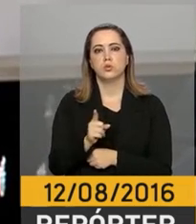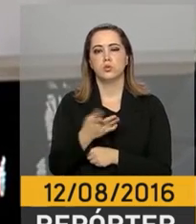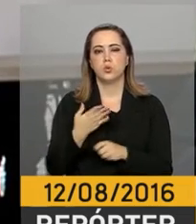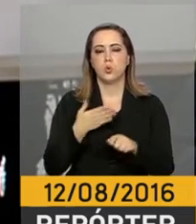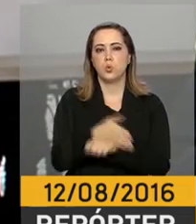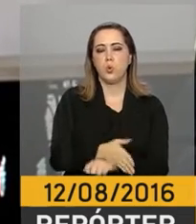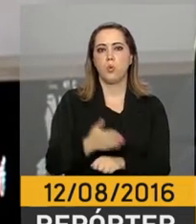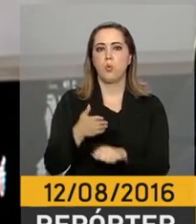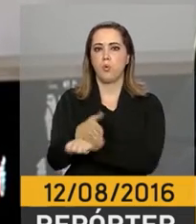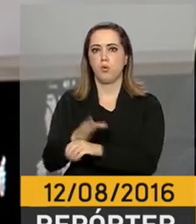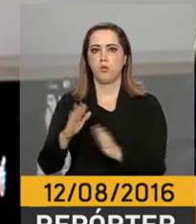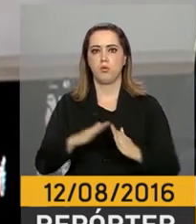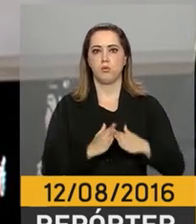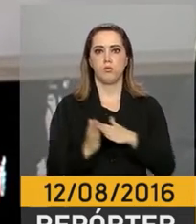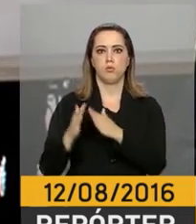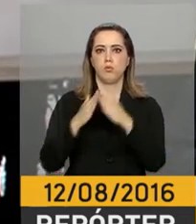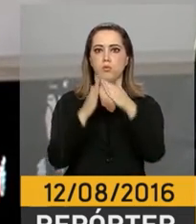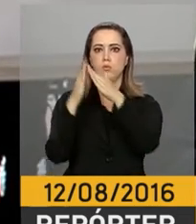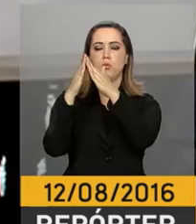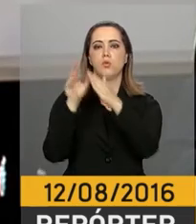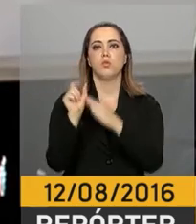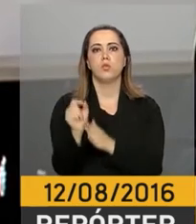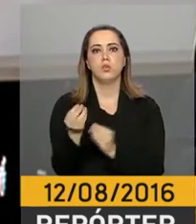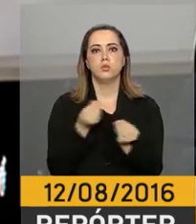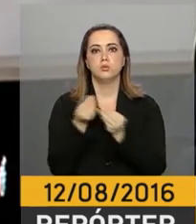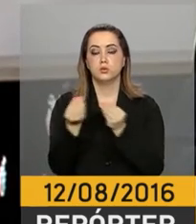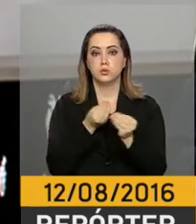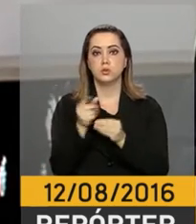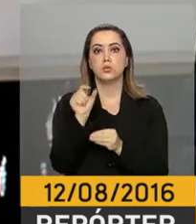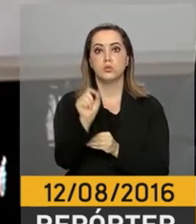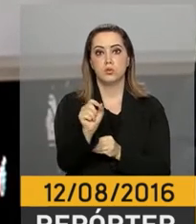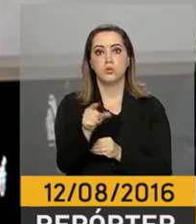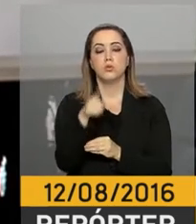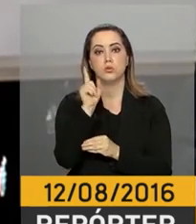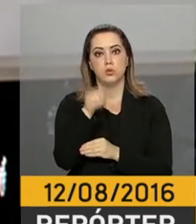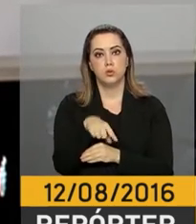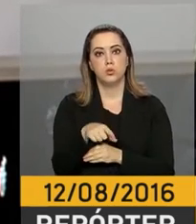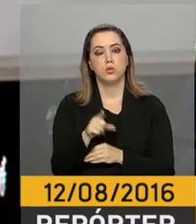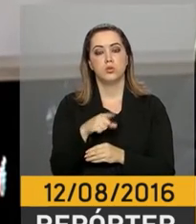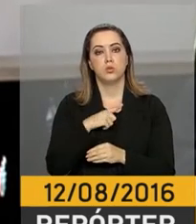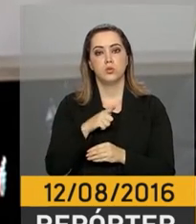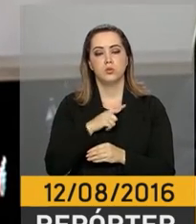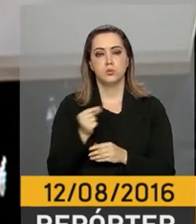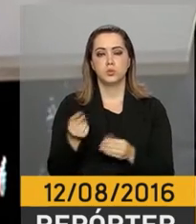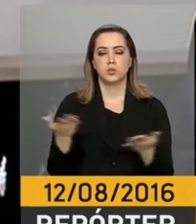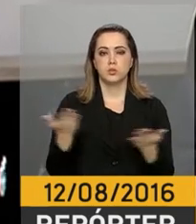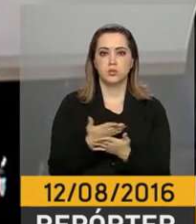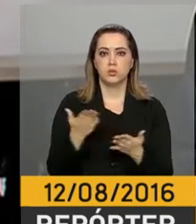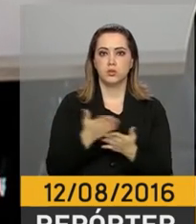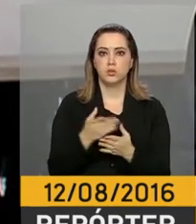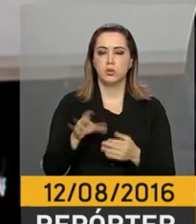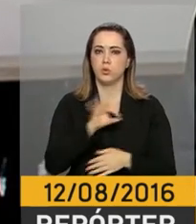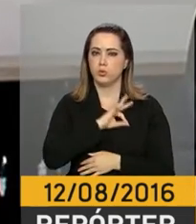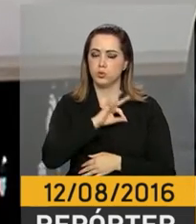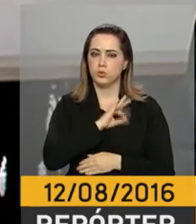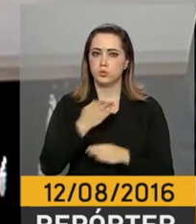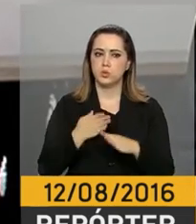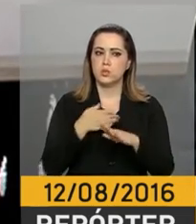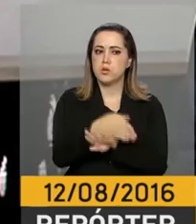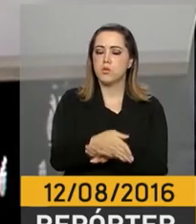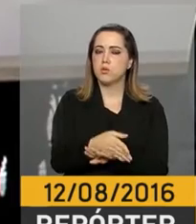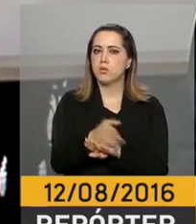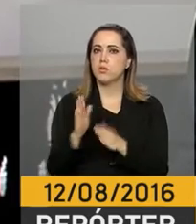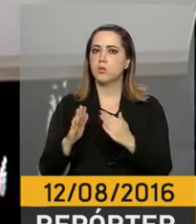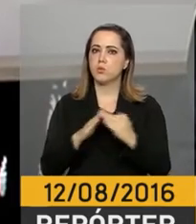comunidades. E hoje a gente vê que a Força Nacional está dentro da comunidade amarela. Como é que fica essa... Eles continuam sem poder entrar,